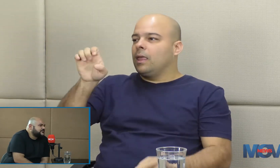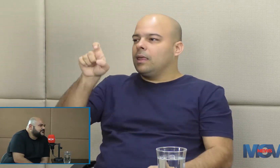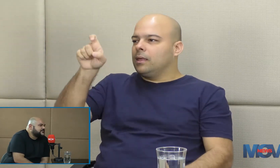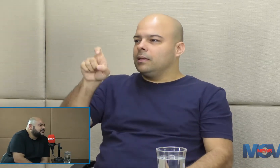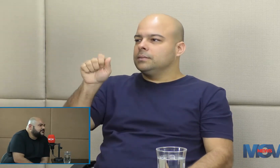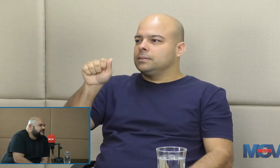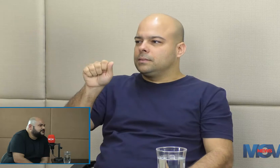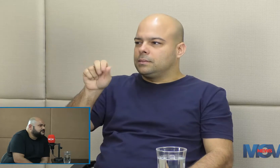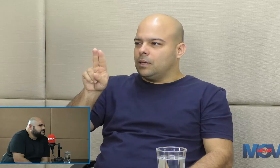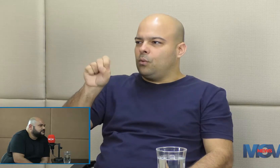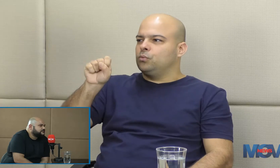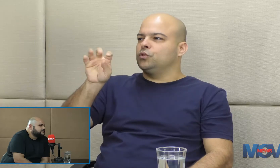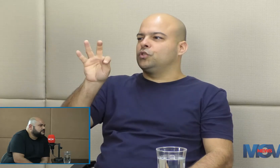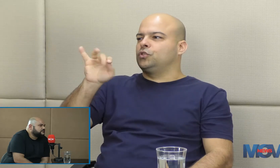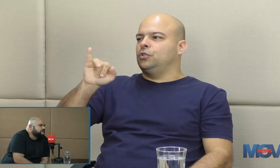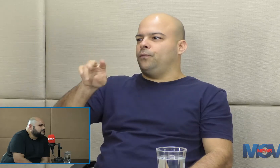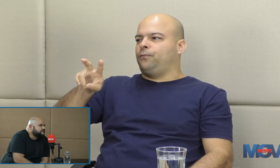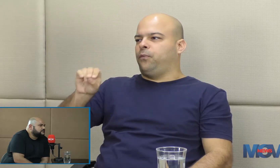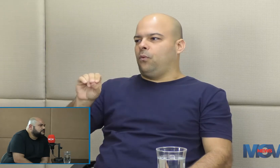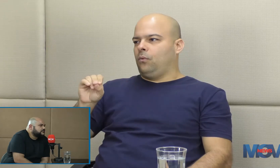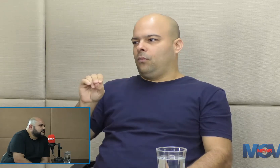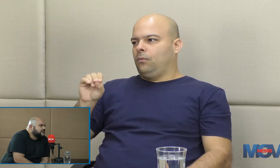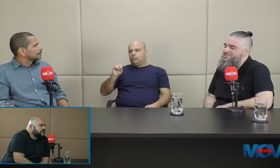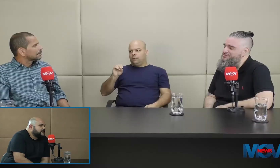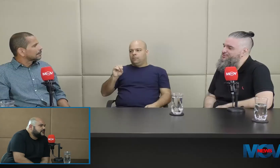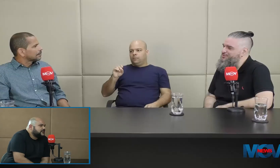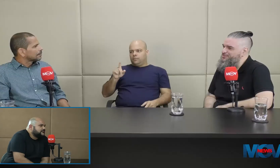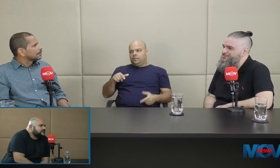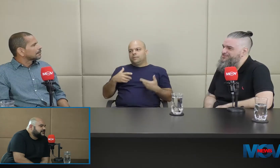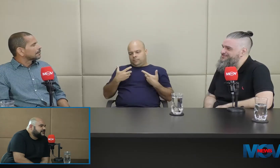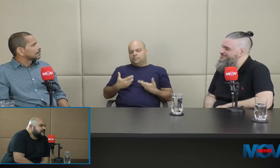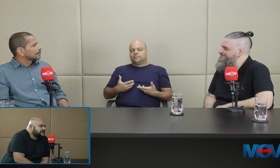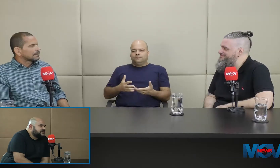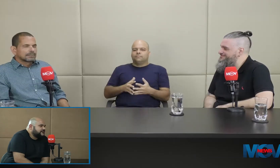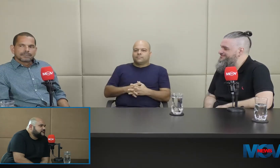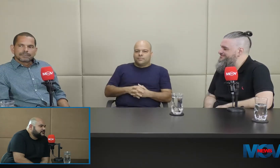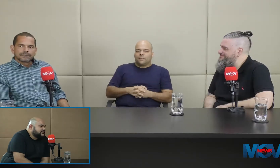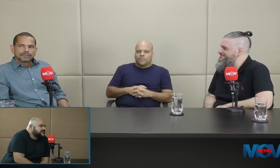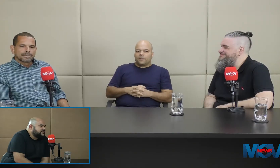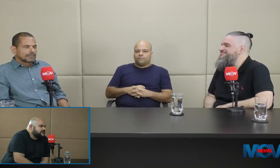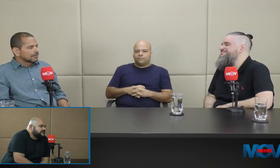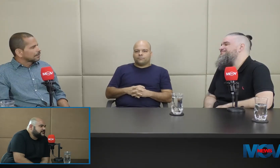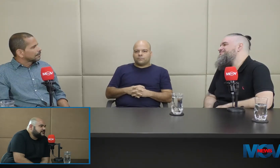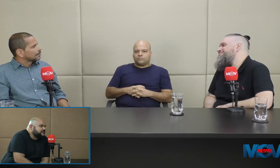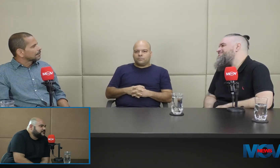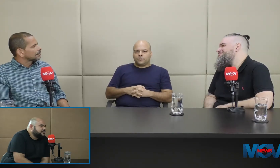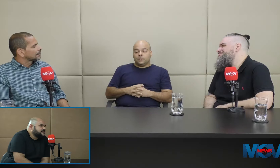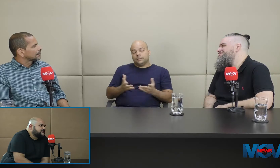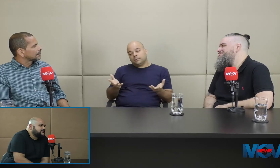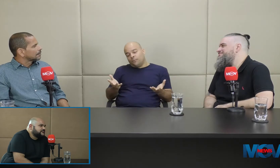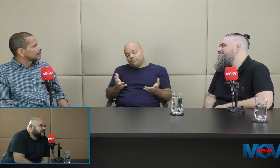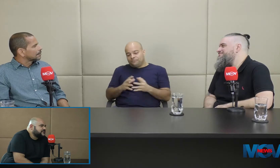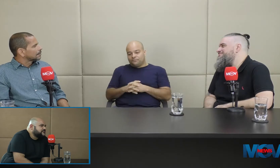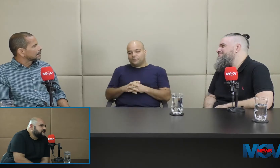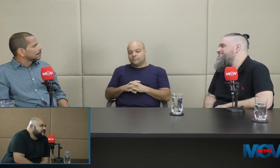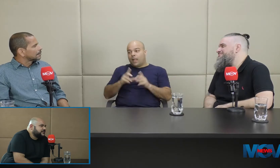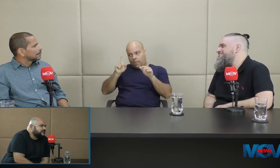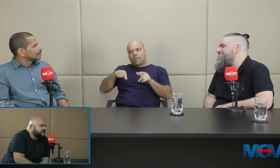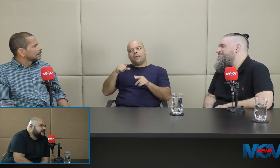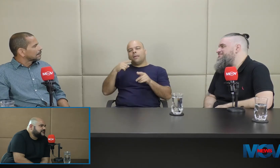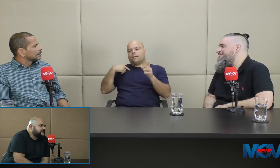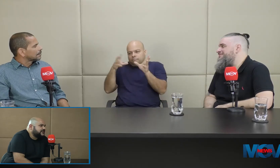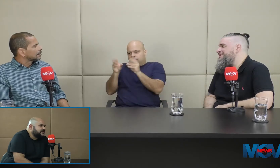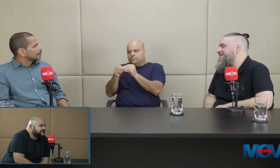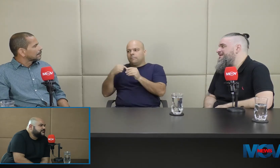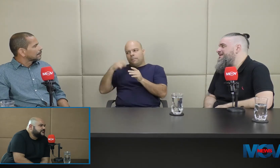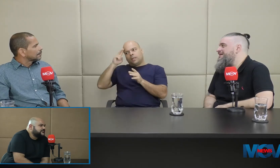assim foi, sempre. Era exaustivo. Era muito cansativo, sabe? Muito cansativo, muito exaustivo para mim.